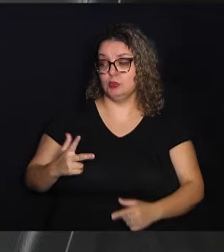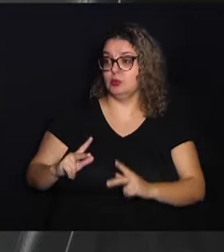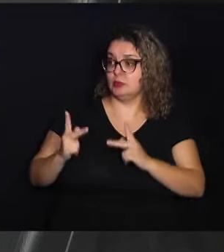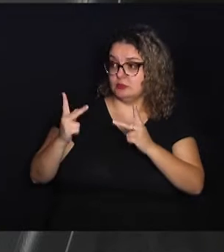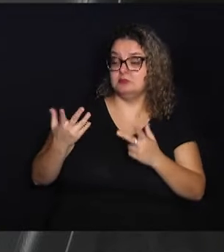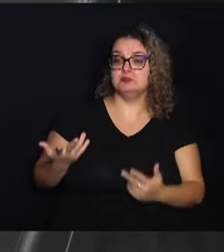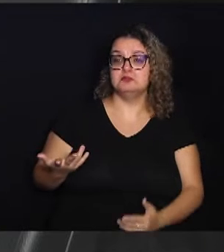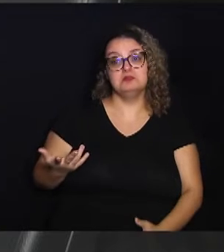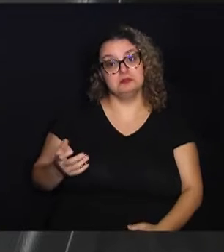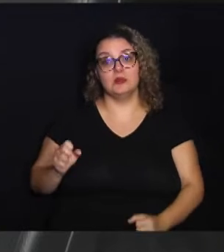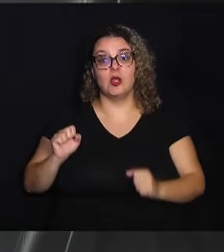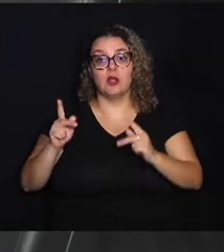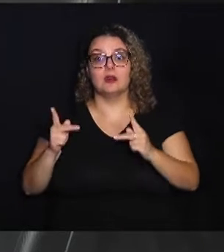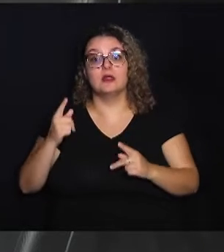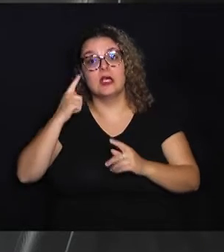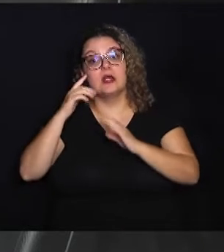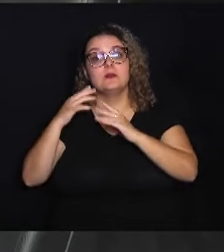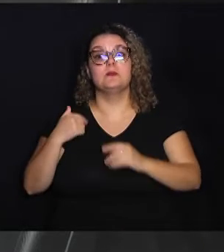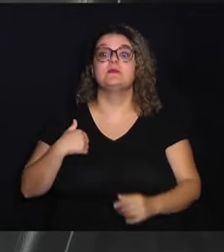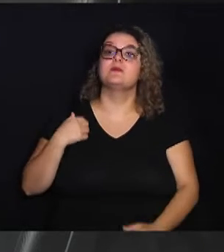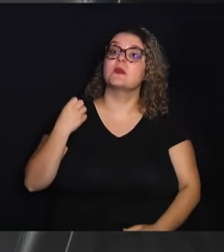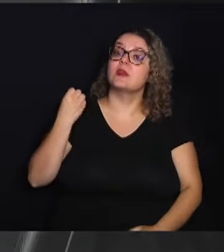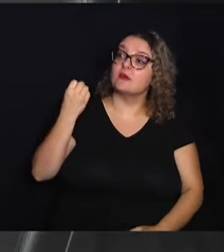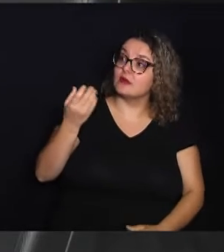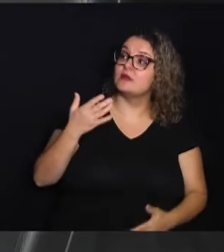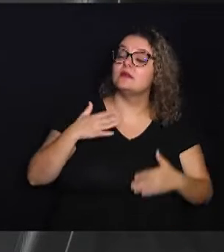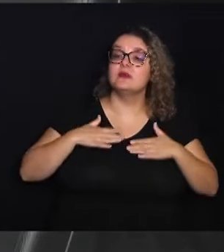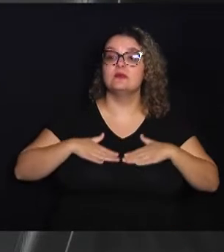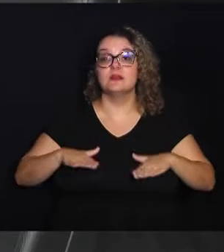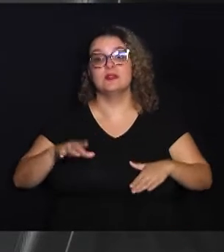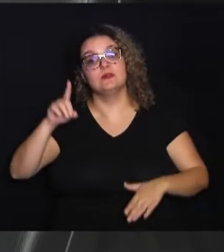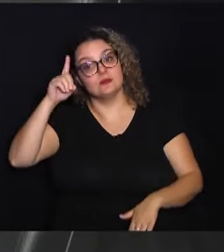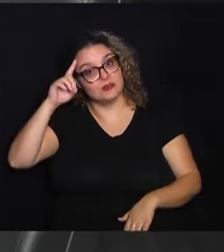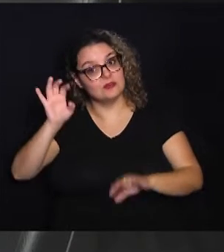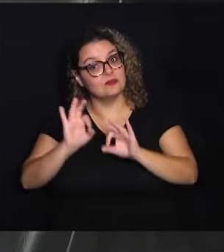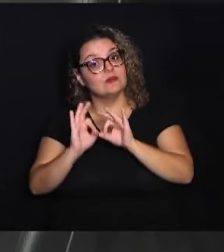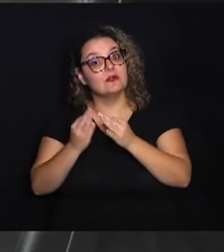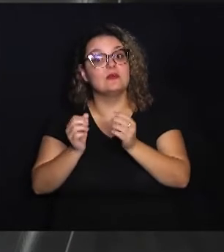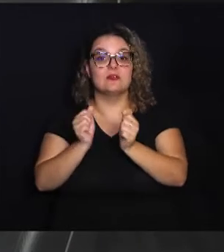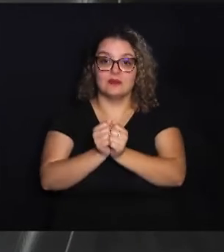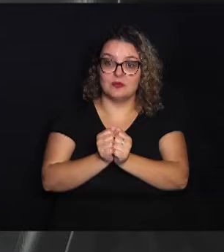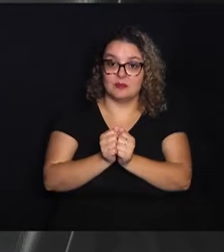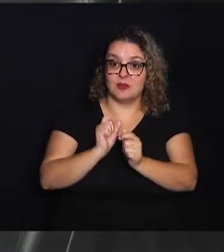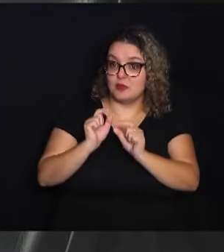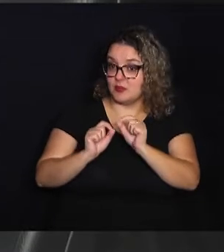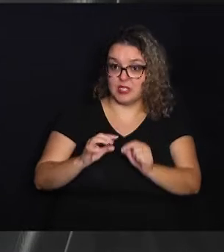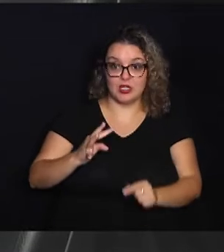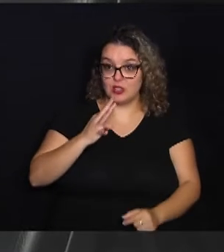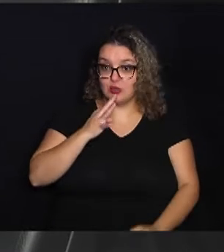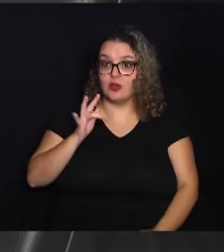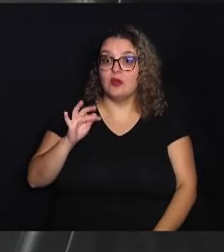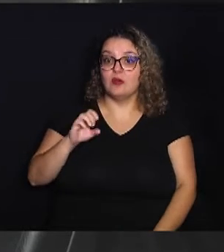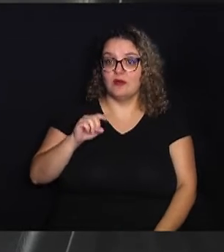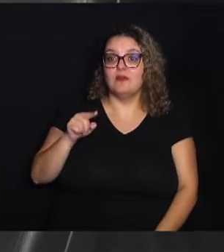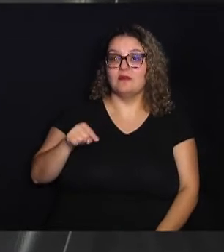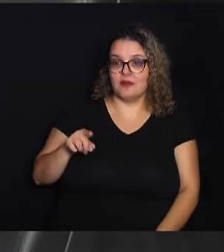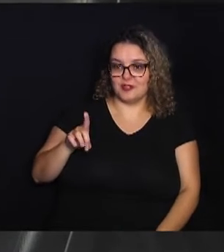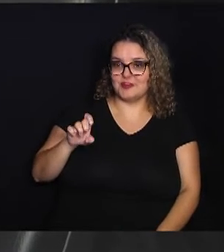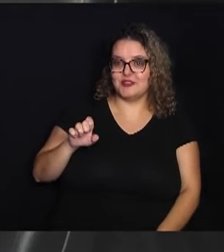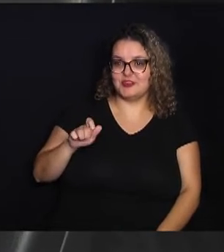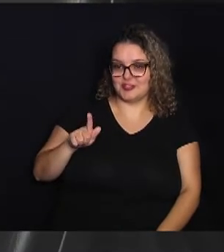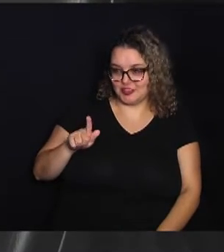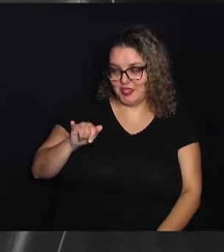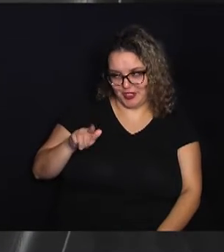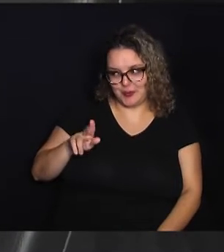bom, então vamos pensar, eu vou viajar, vou descansar esses dias com a família. E para quem não conhece Foz do Iguaçu, eu recomendo, vá,